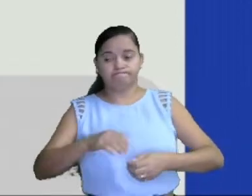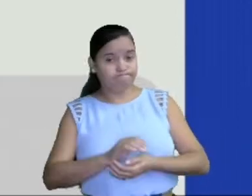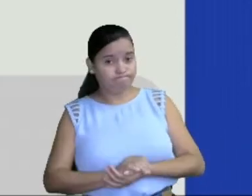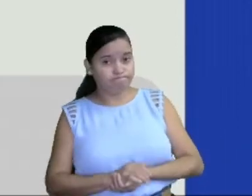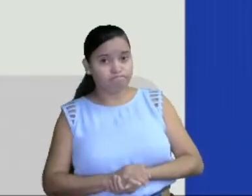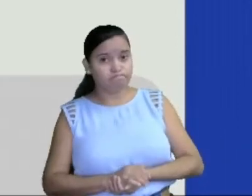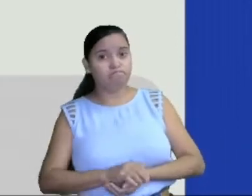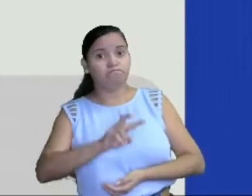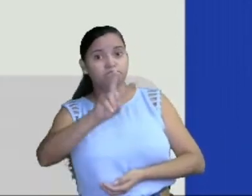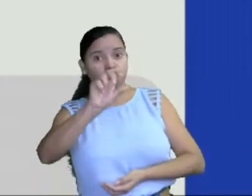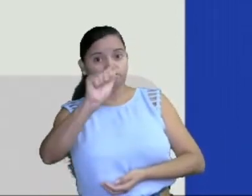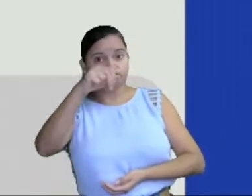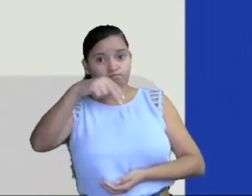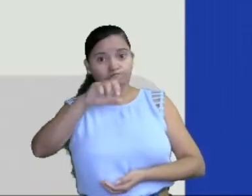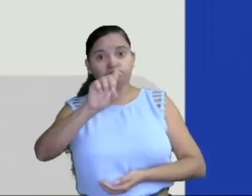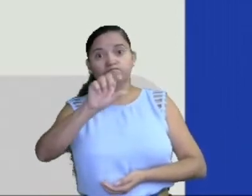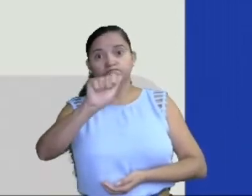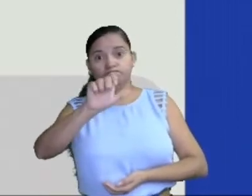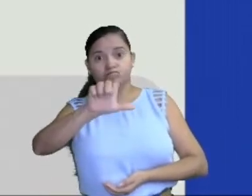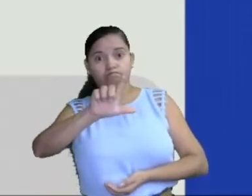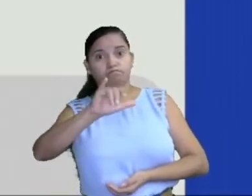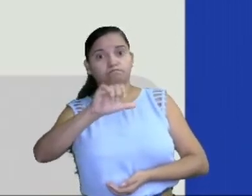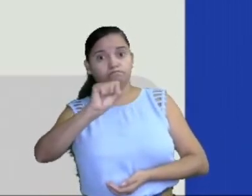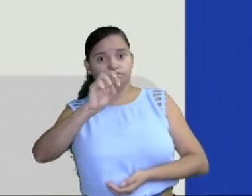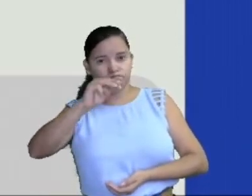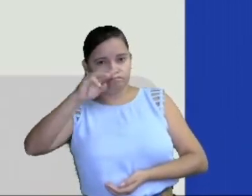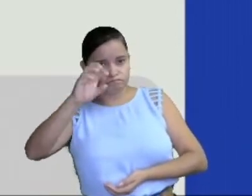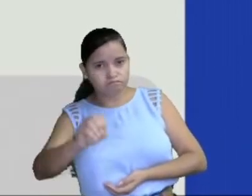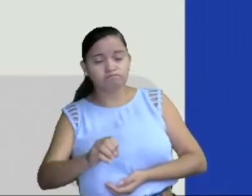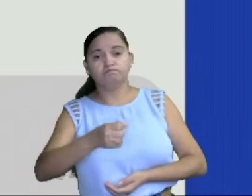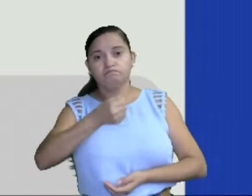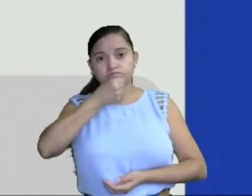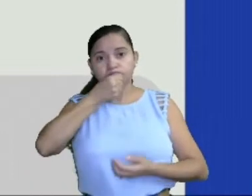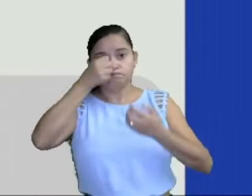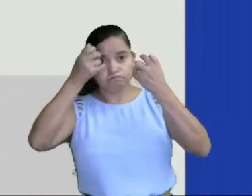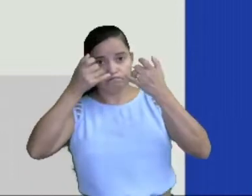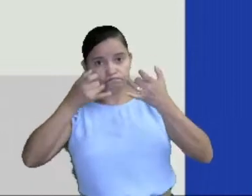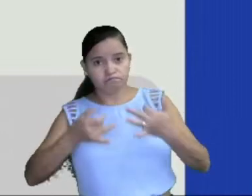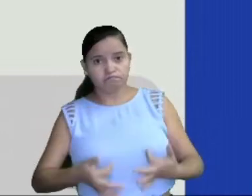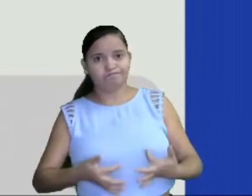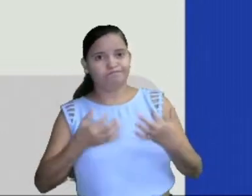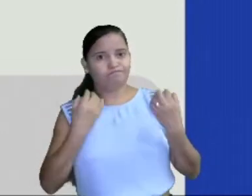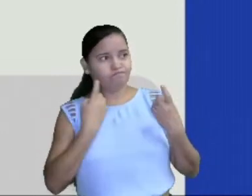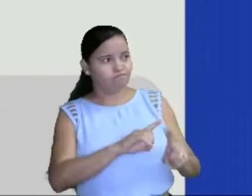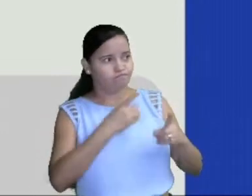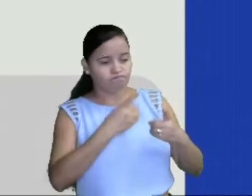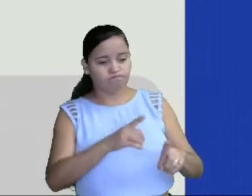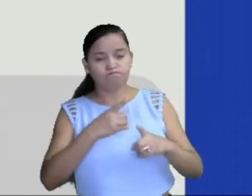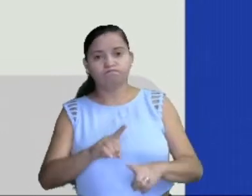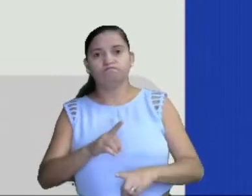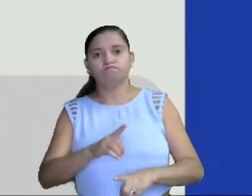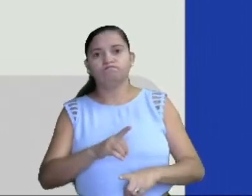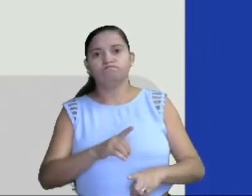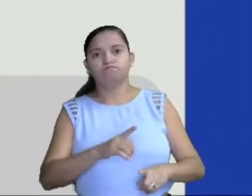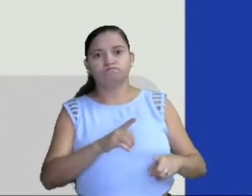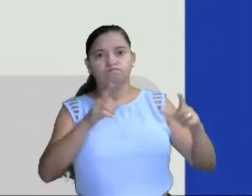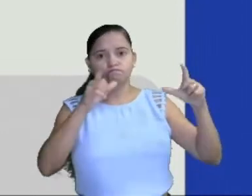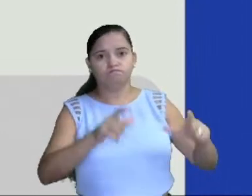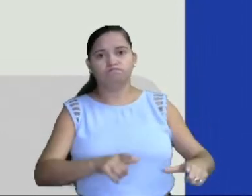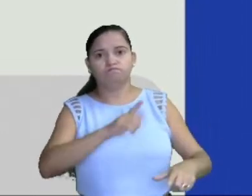Vandalismo. Por várias vezes mostramos nos nossos telejornais a ação contra o patrimônio público. E é